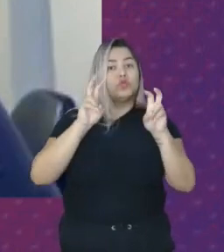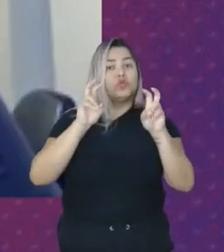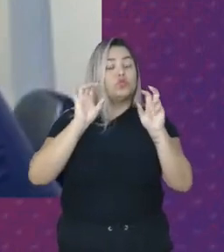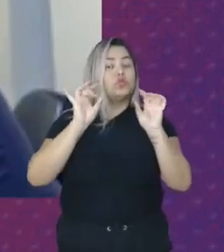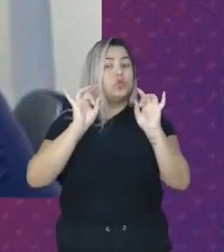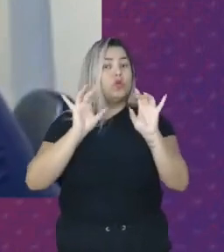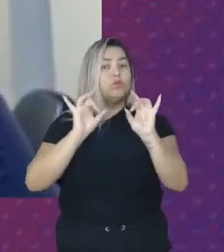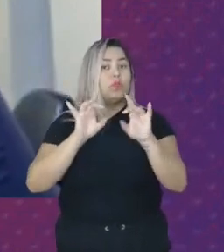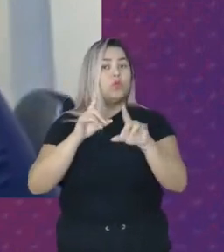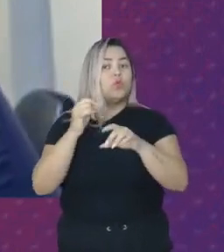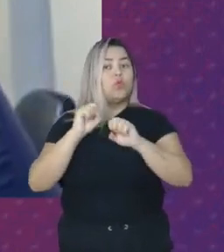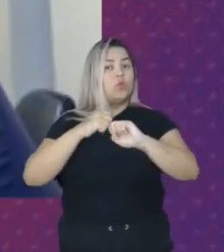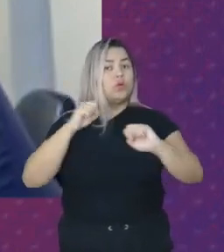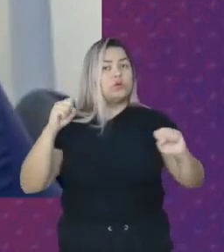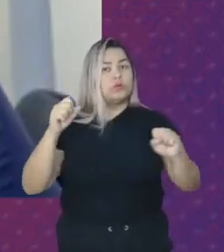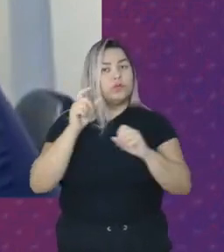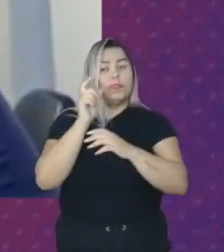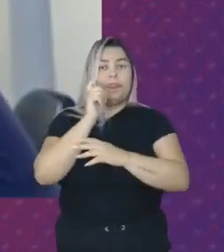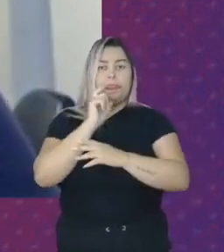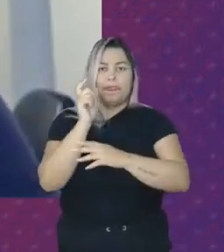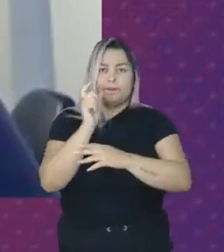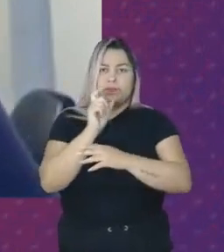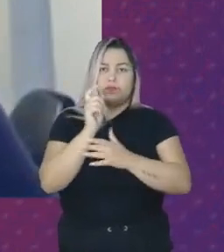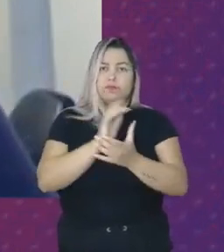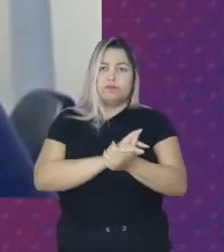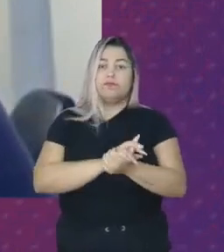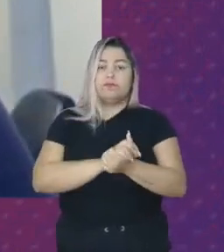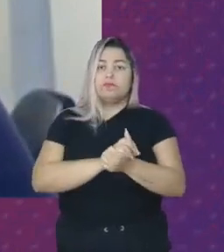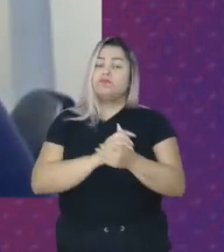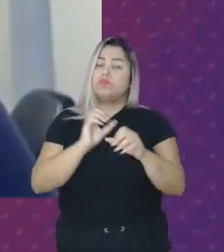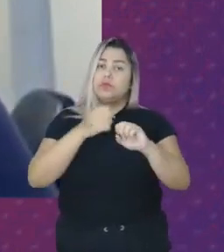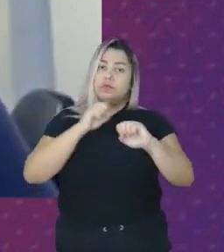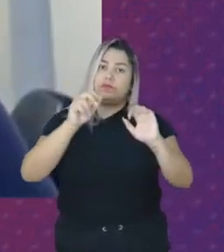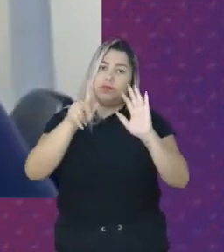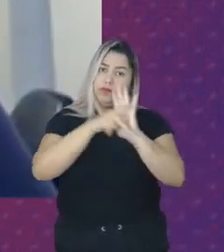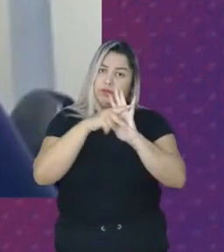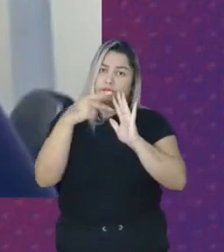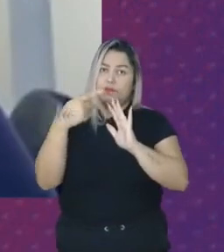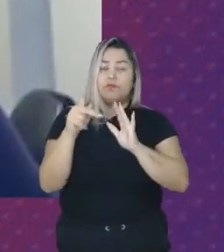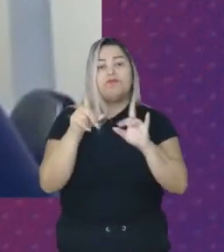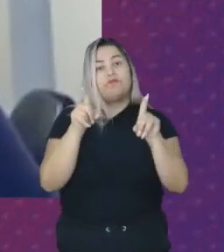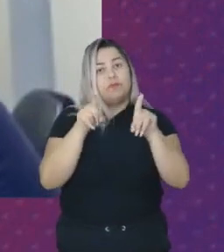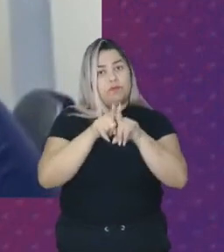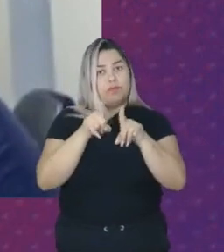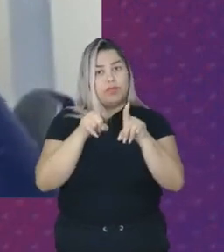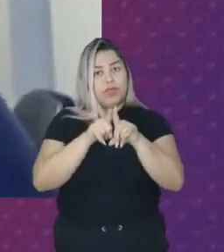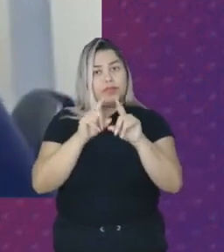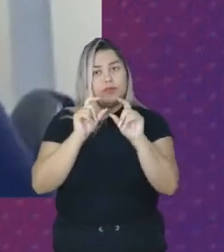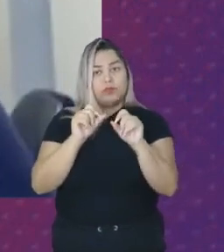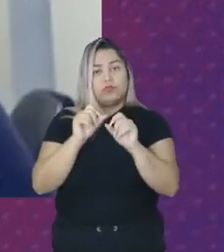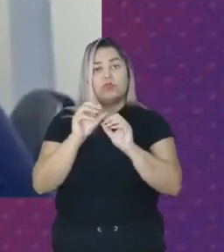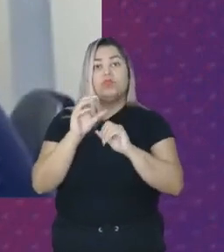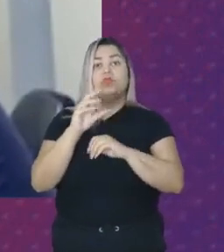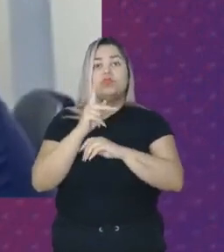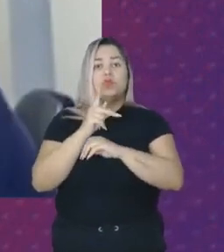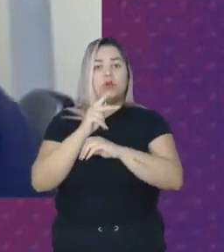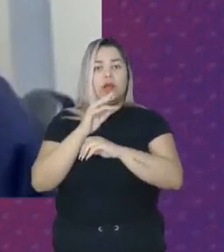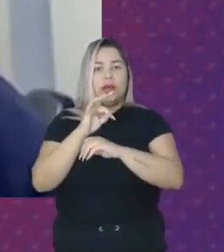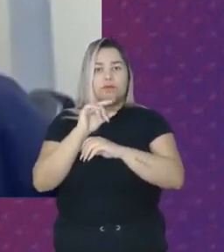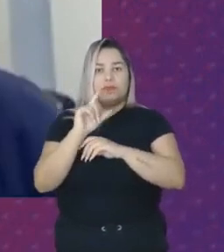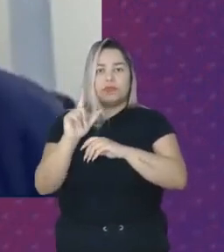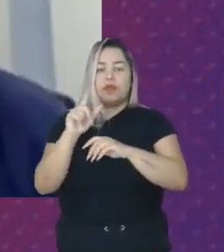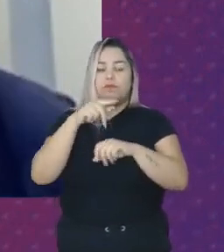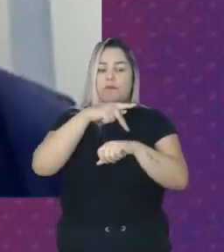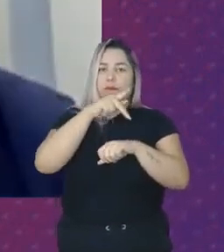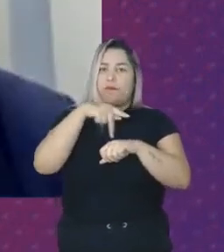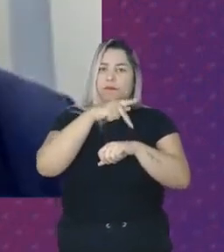para os grandes interesses dos grandes proprietários, vamos dizer assim, do capital. Um